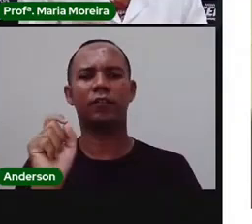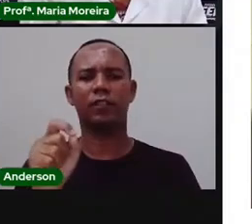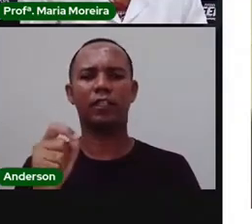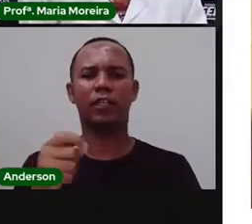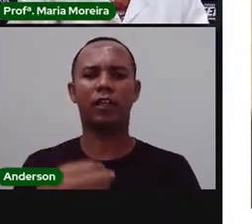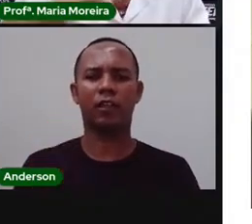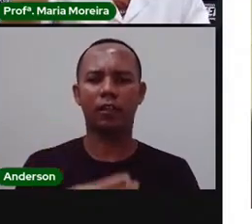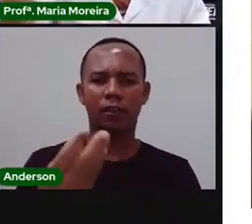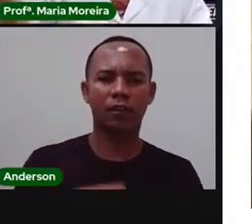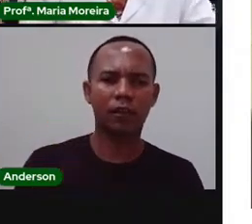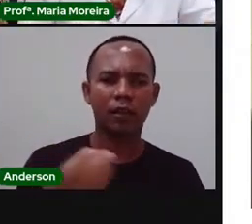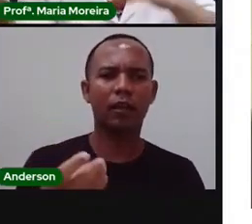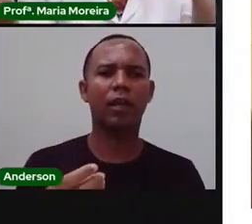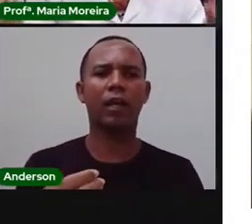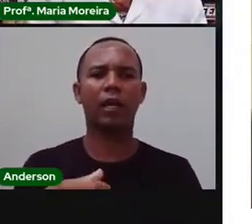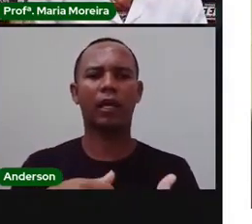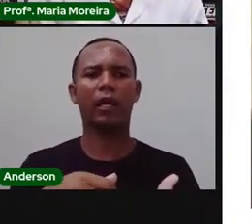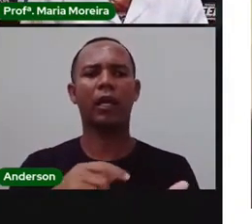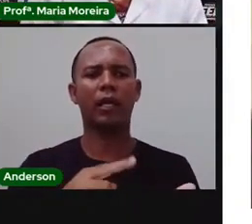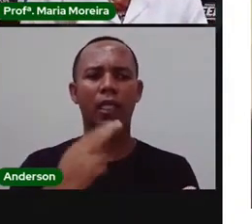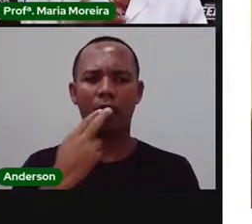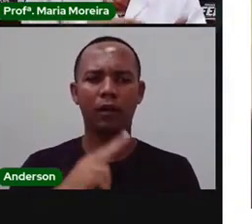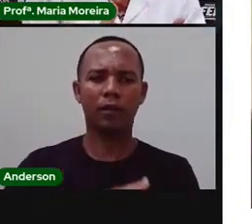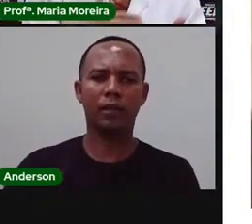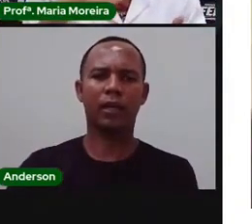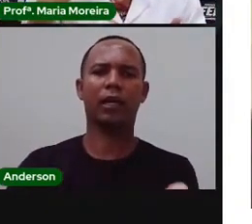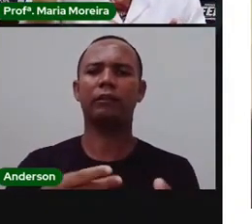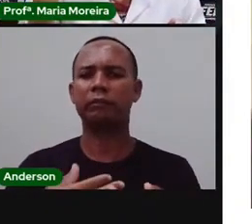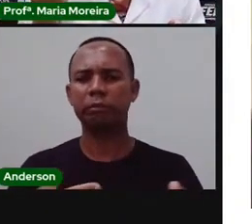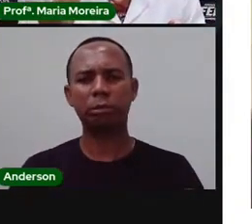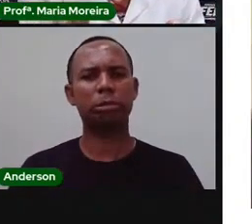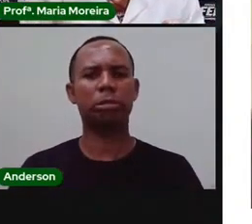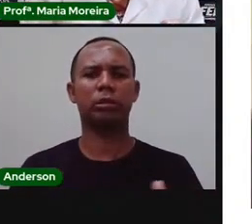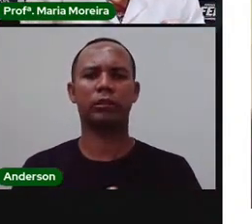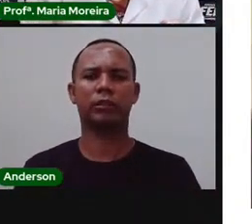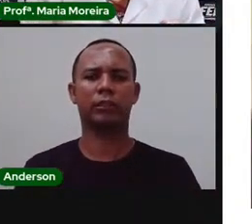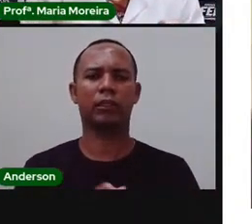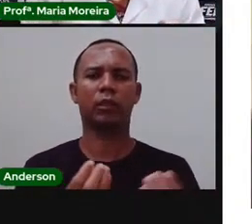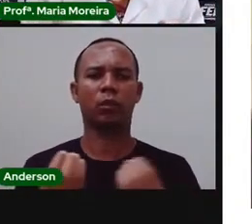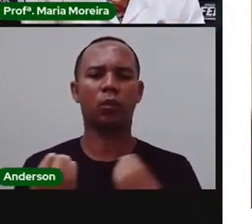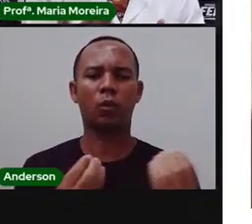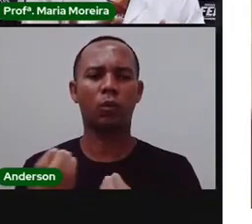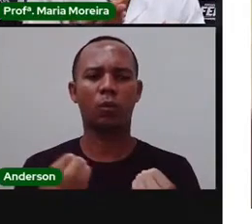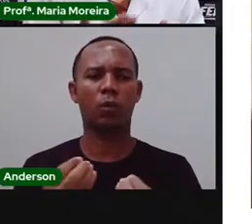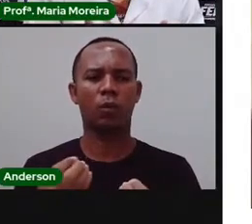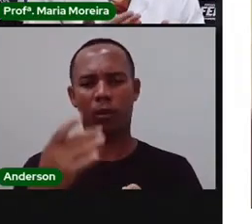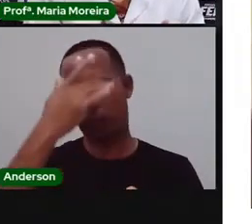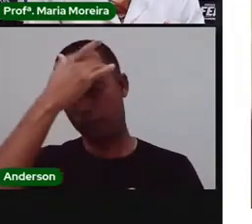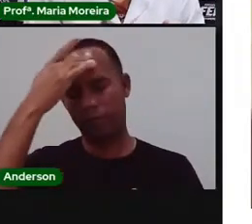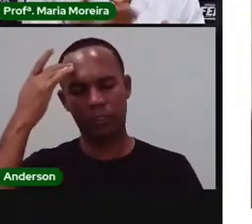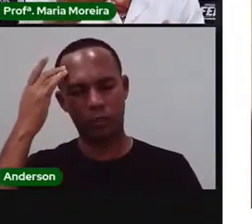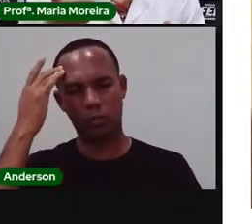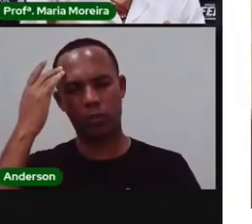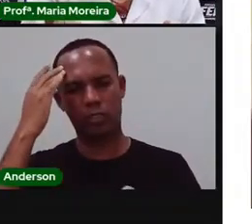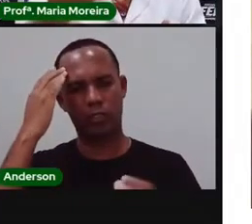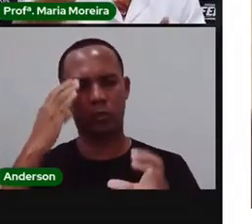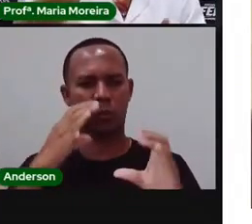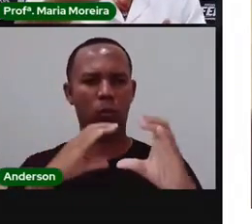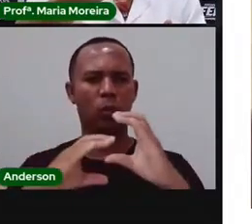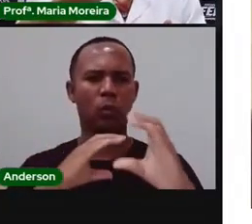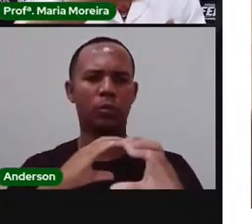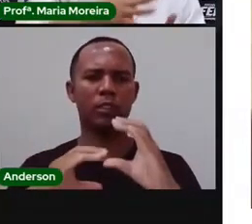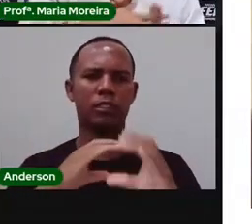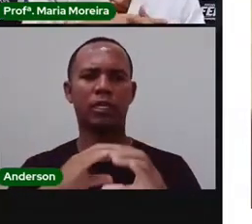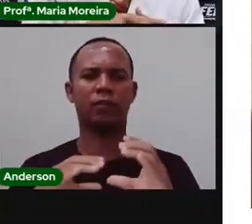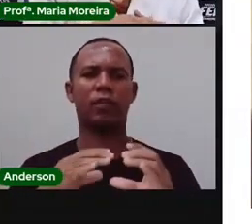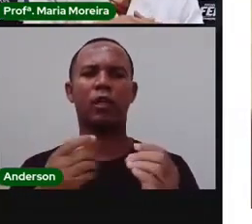bilhetes, de uma cidade para outra. Bom, e aí existia essa comunicação, que não era só feita a partir de cartas,